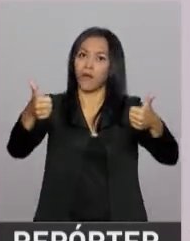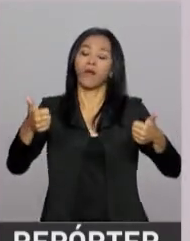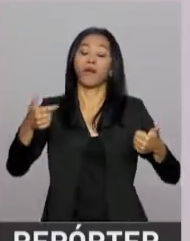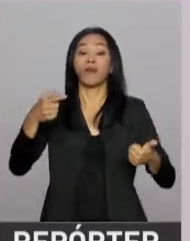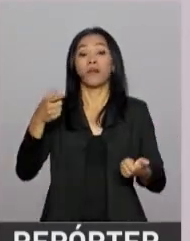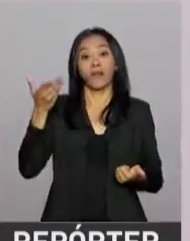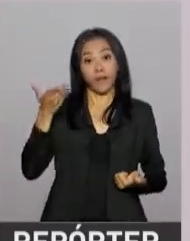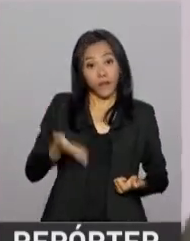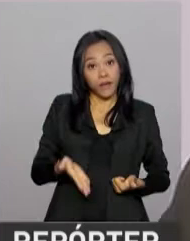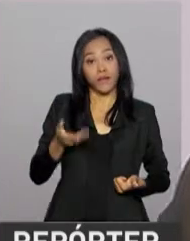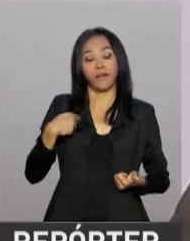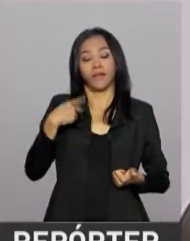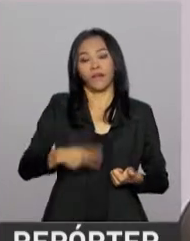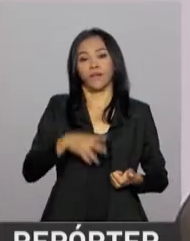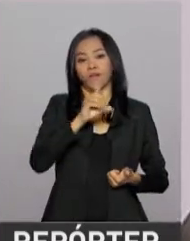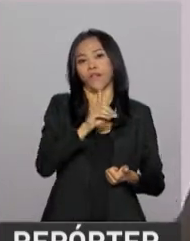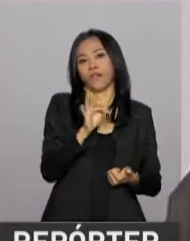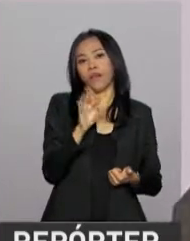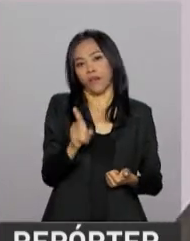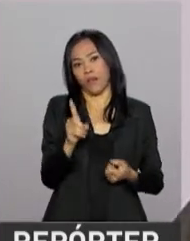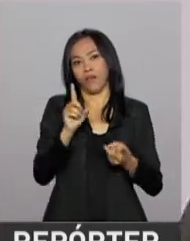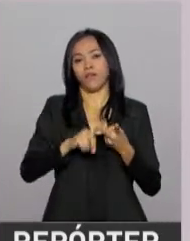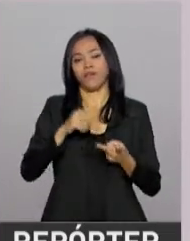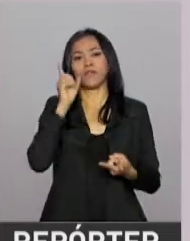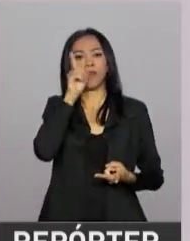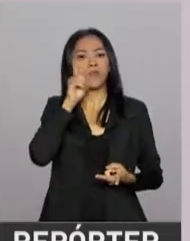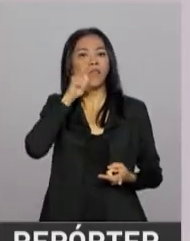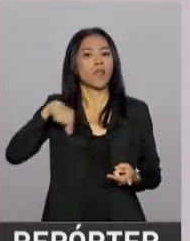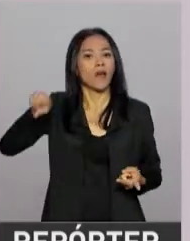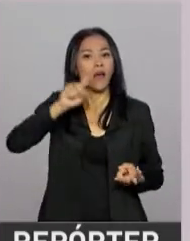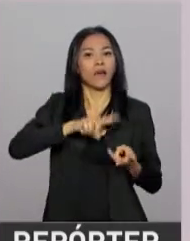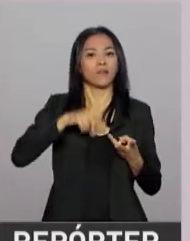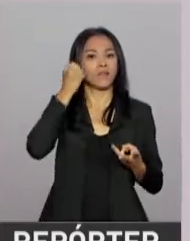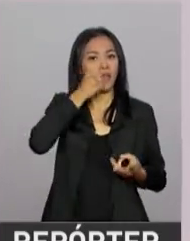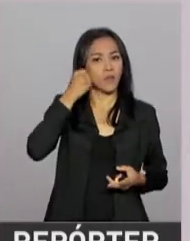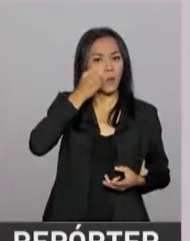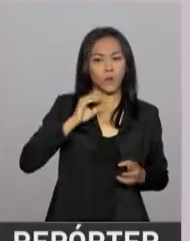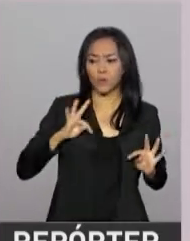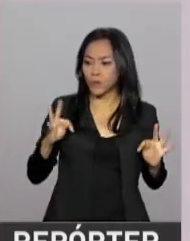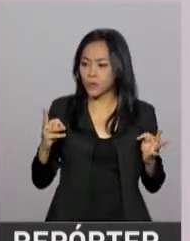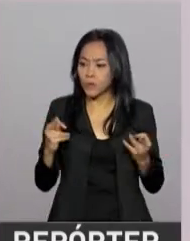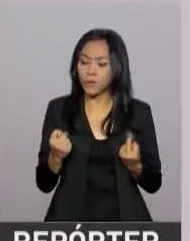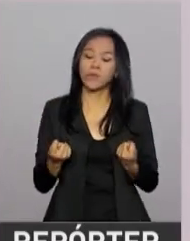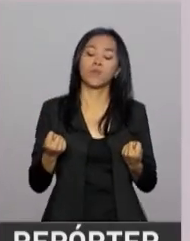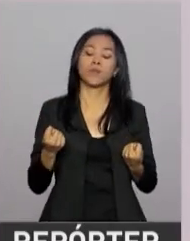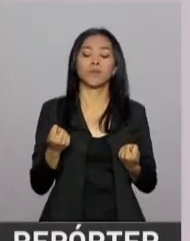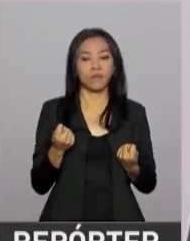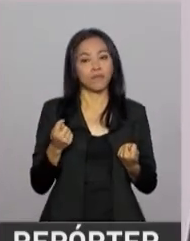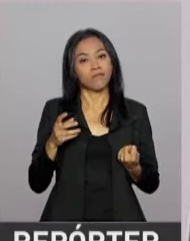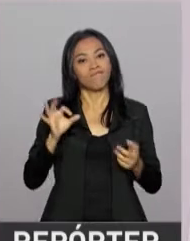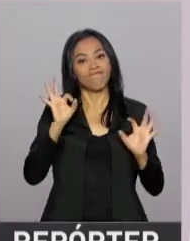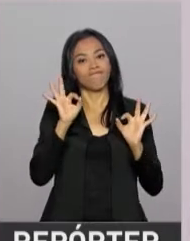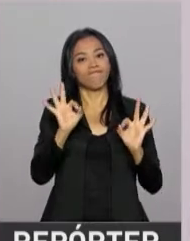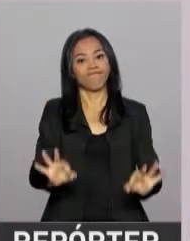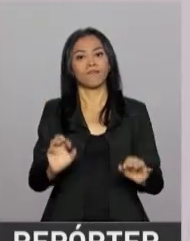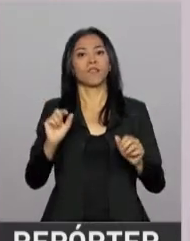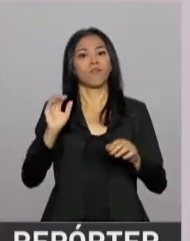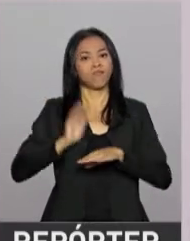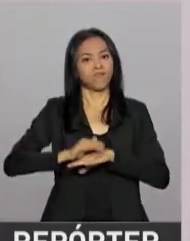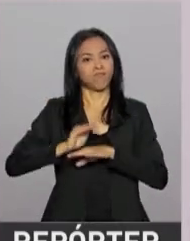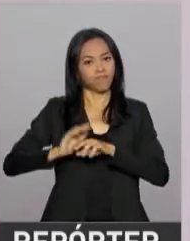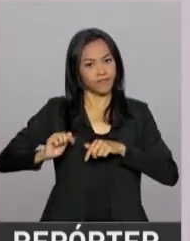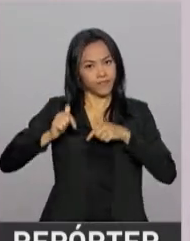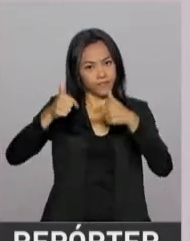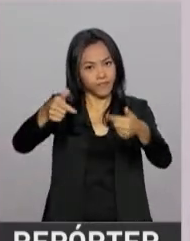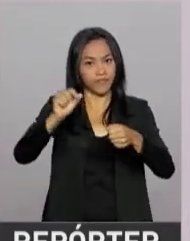executivo distrital os deputados verdade os jogadores estão fazendo exatamente a